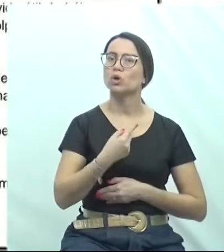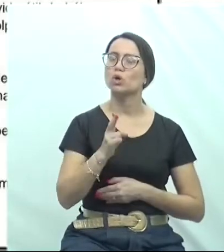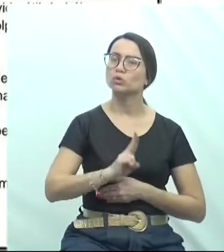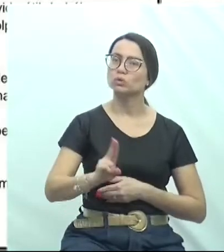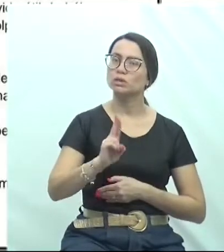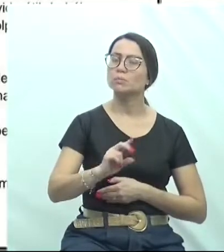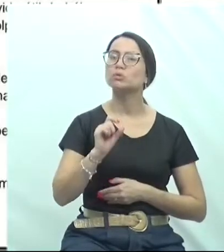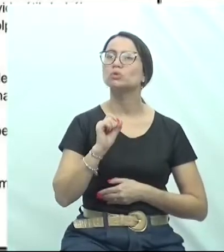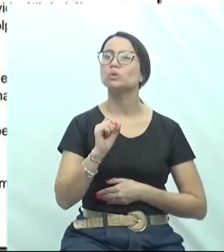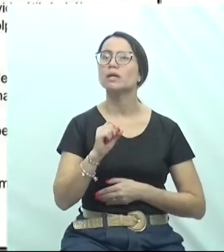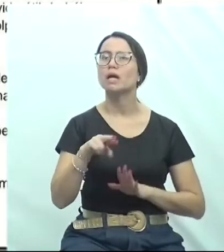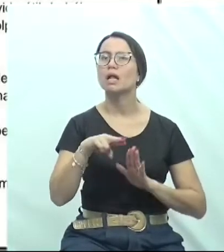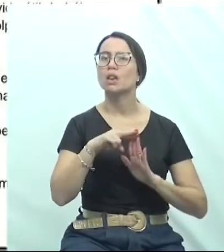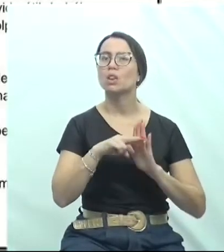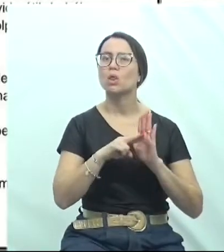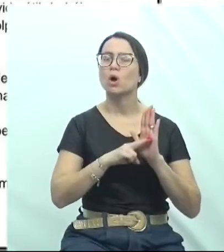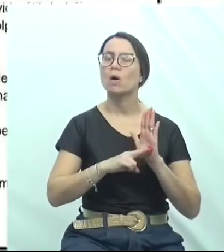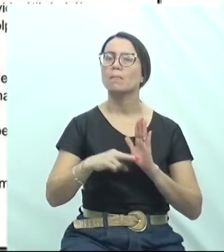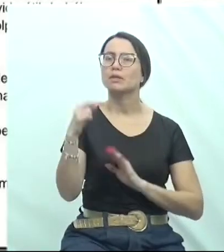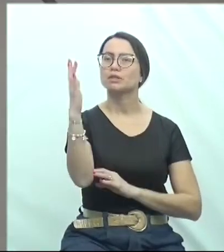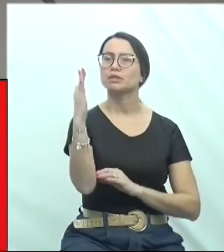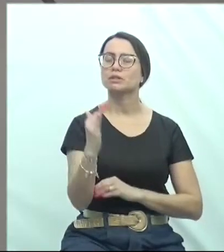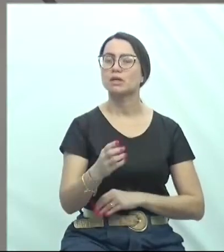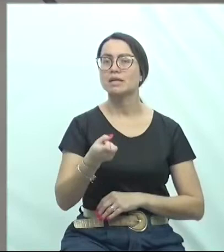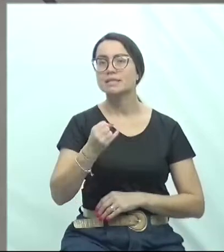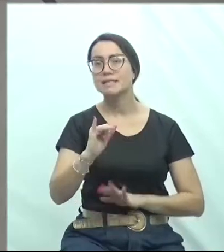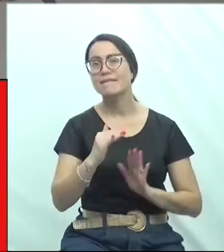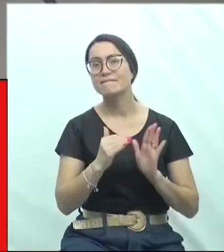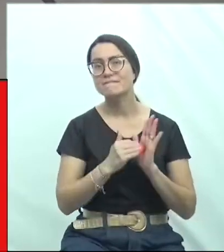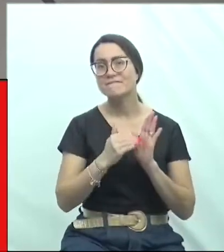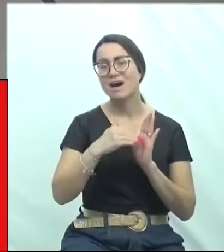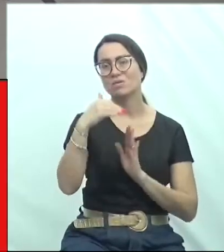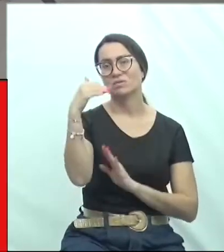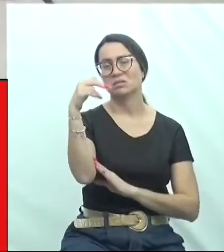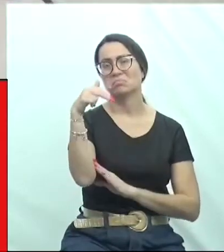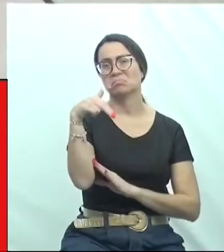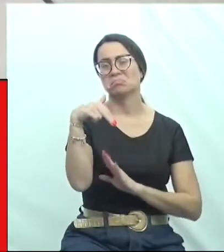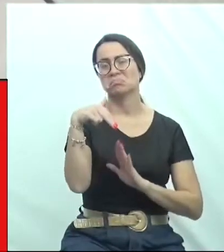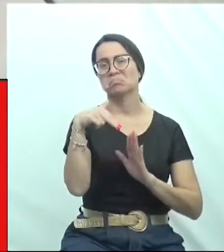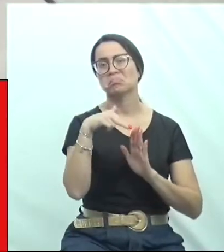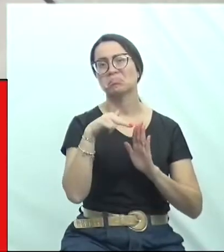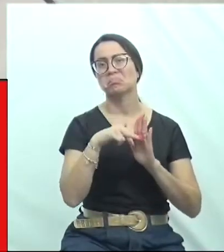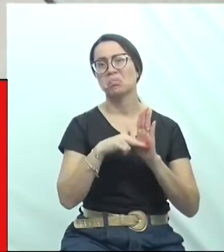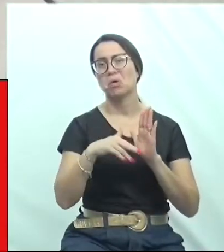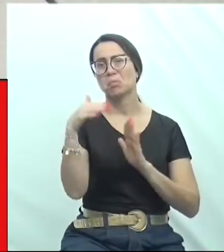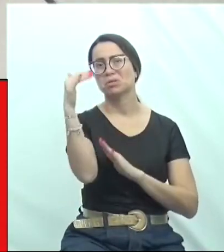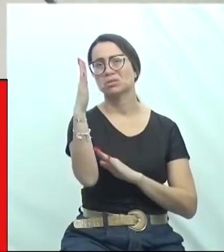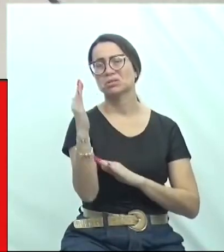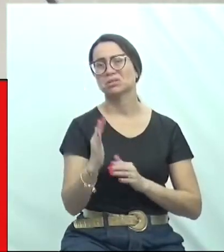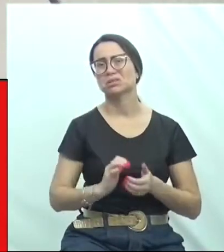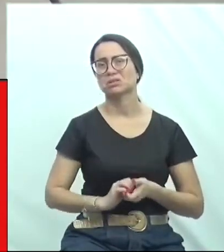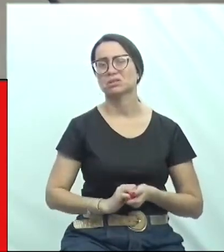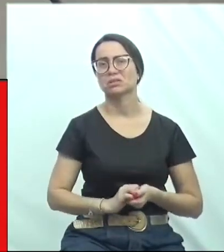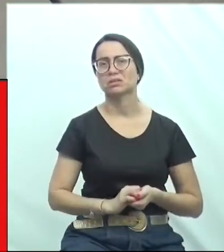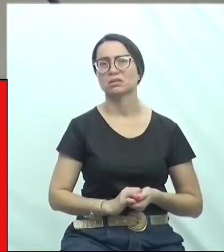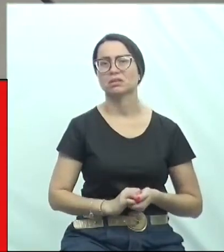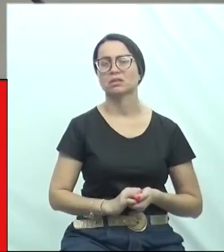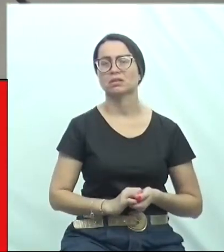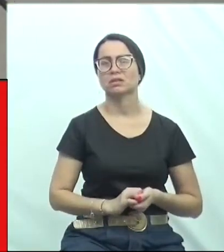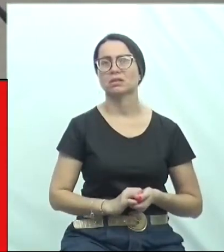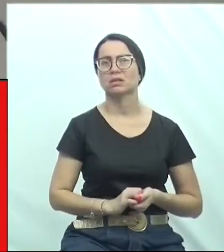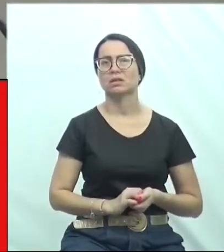Mas na falta de normas nacionais, não temos. Assim, ó, o que geralmente acontece... Geralmente as normas